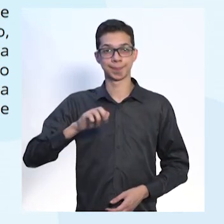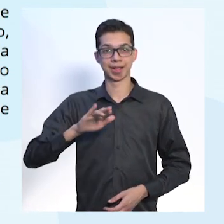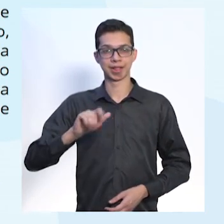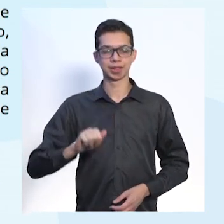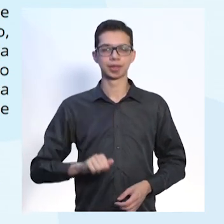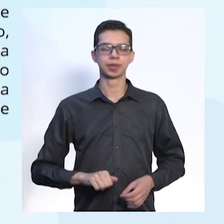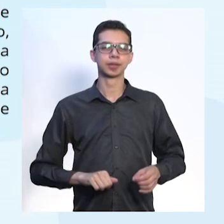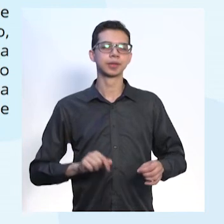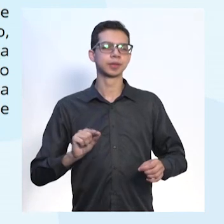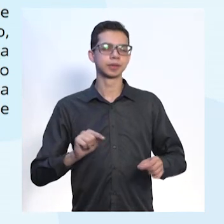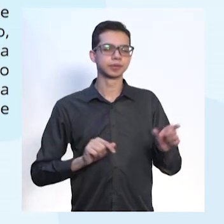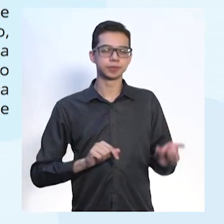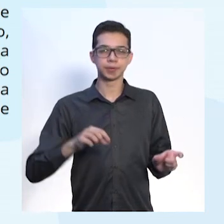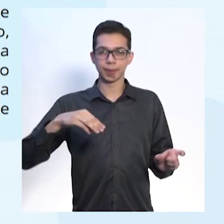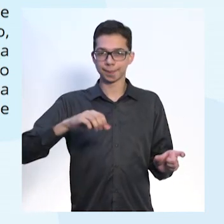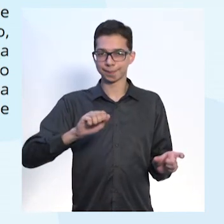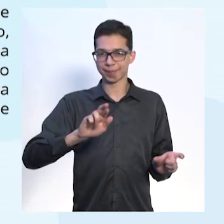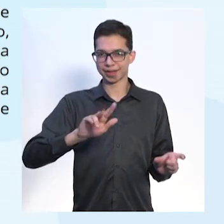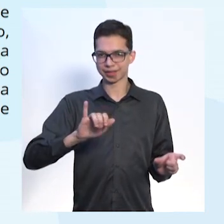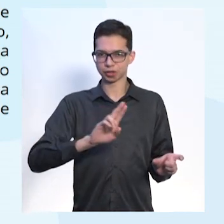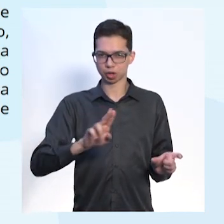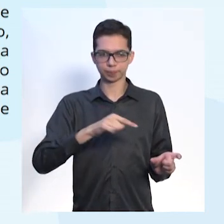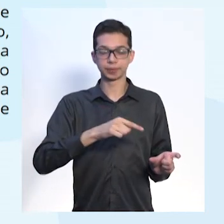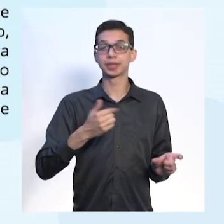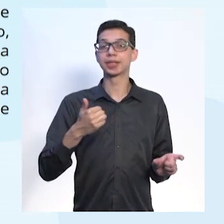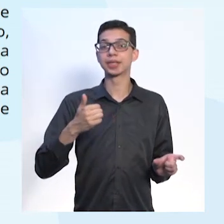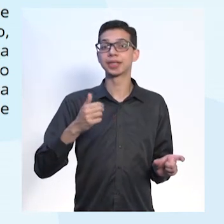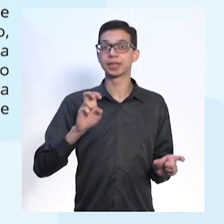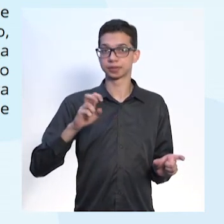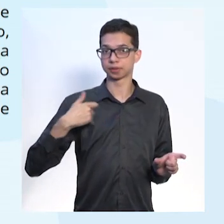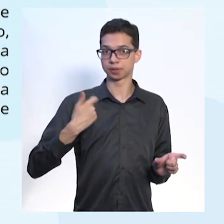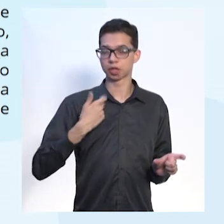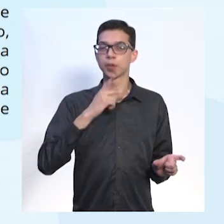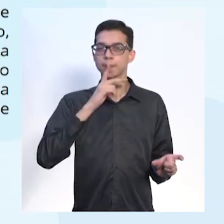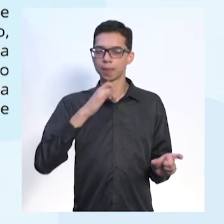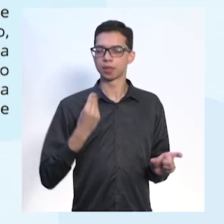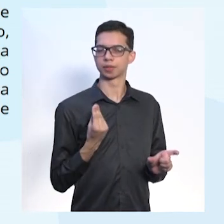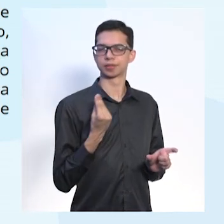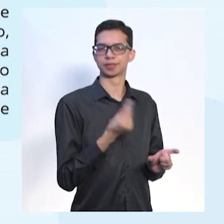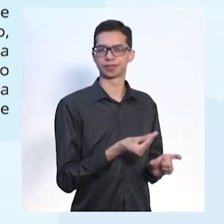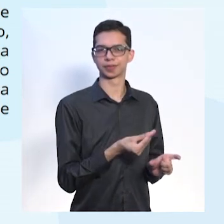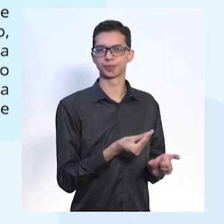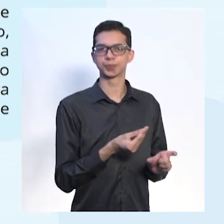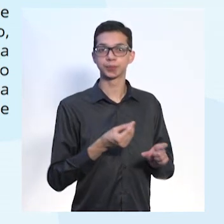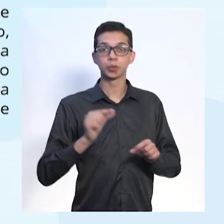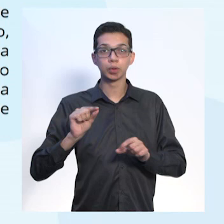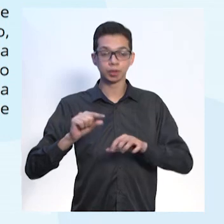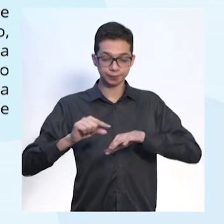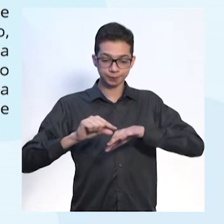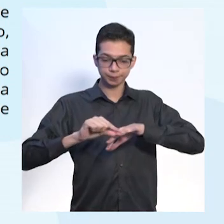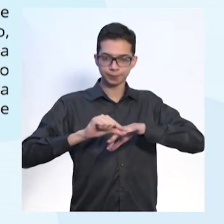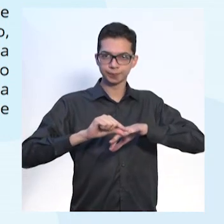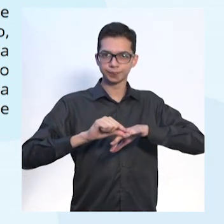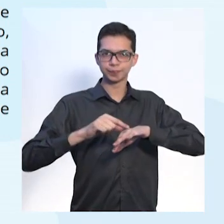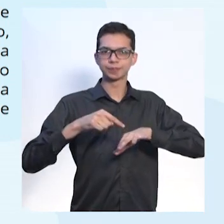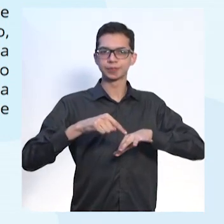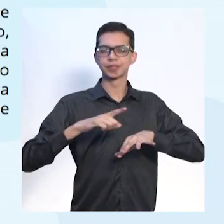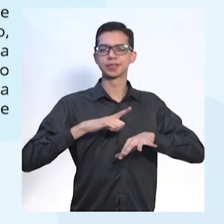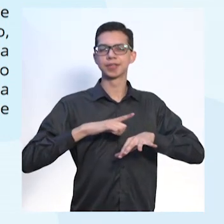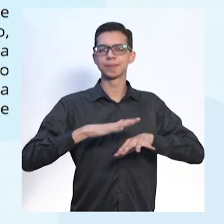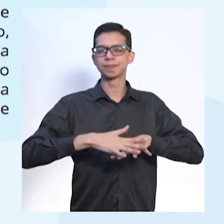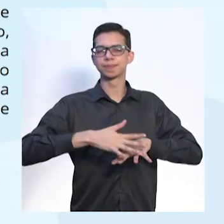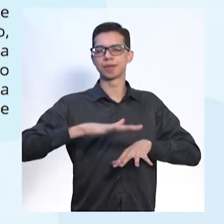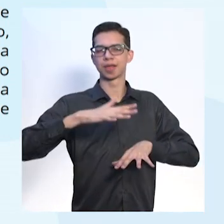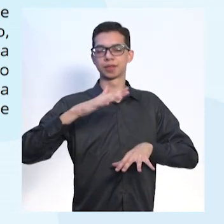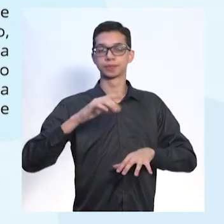dona de casa, ganha de aniversário de 15 anos um anel de pérola. Dias depois, ao ocorrido, ela se descuida e tira o anel muito